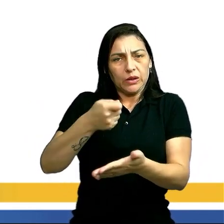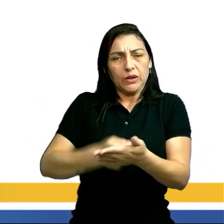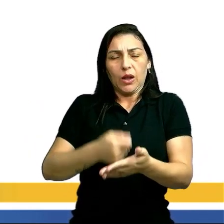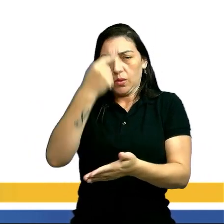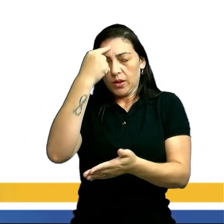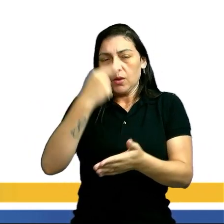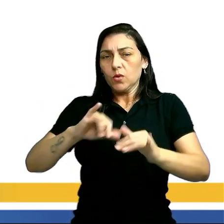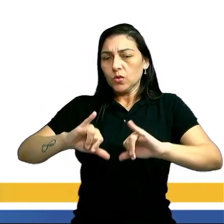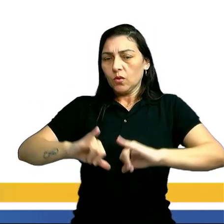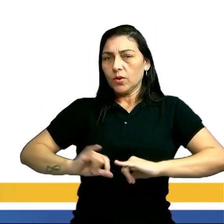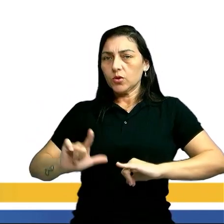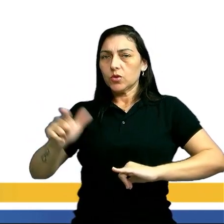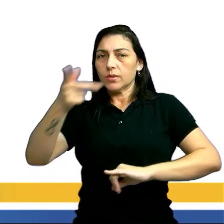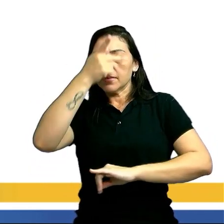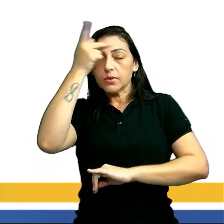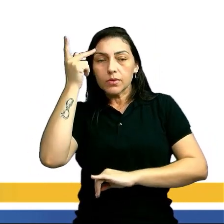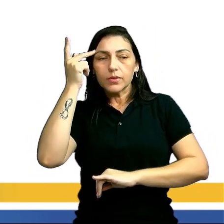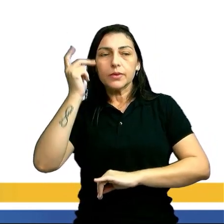do sofrimento alheio.